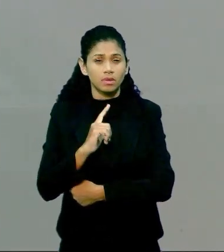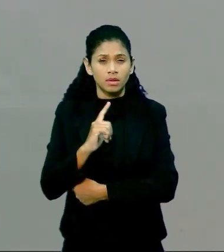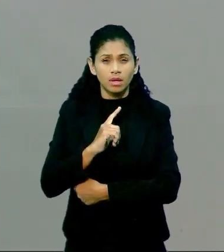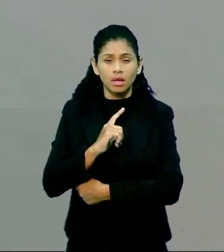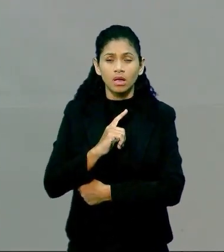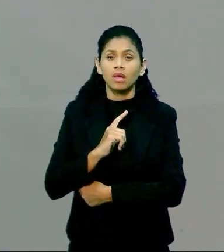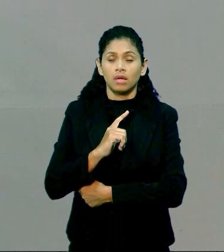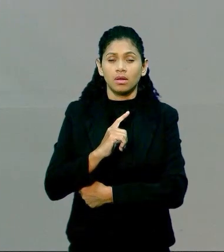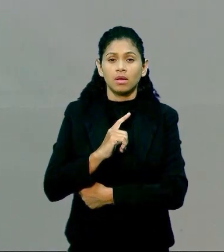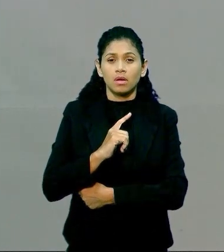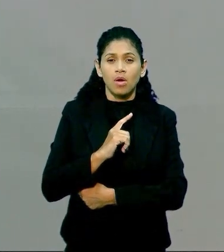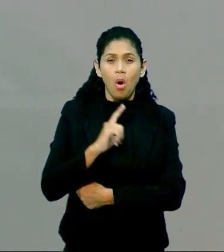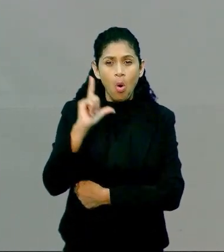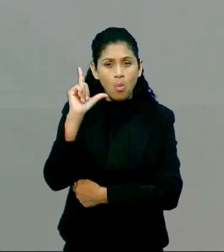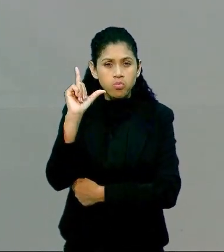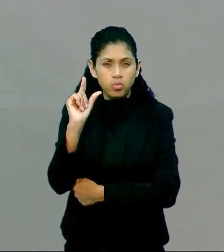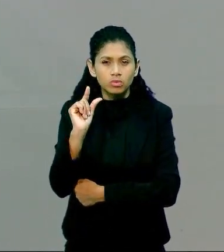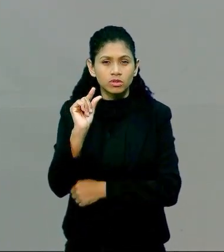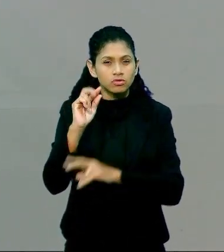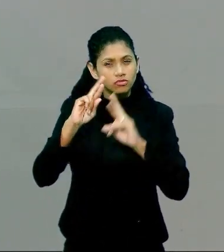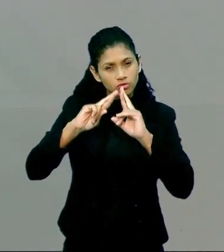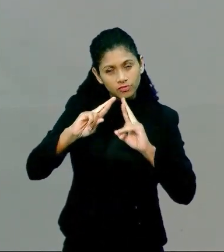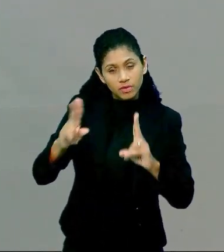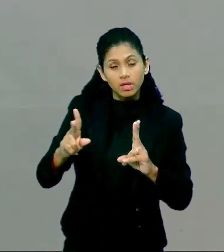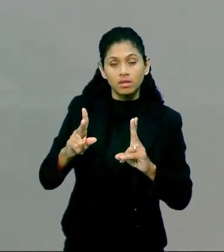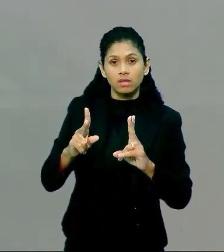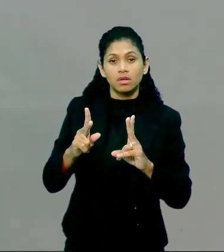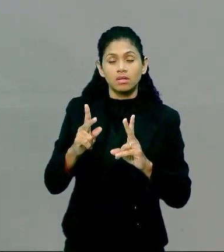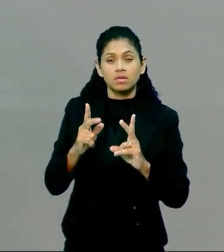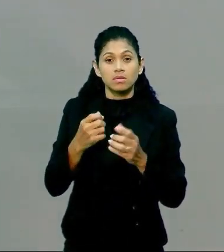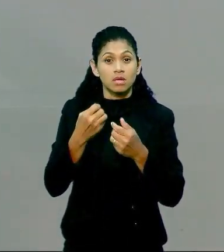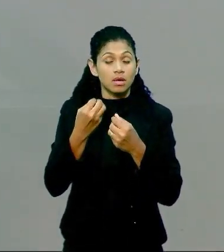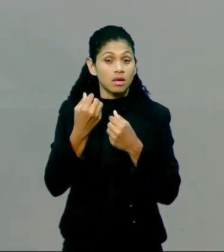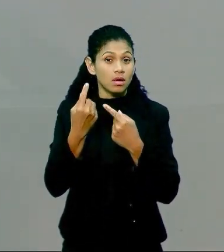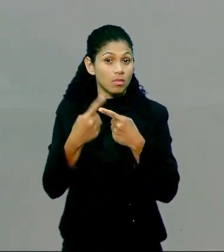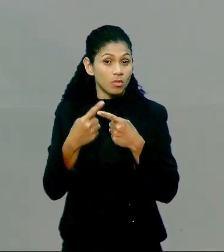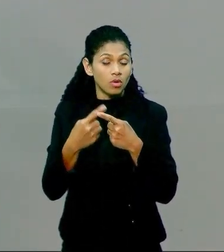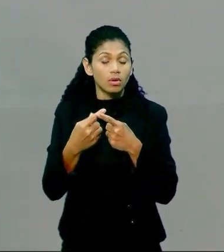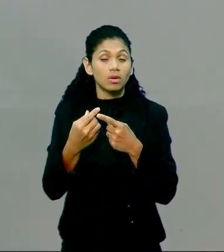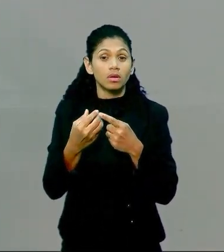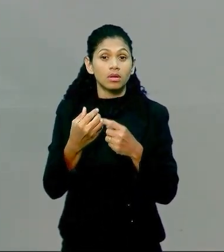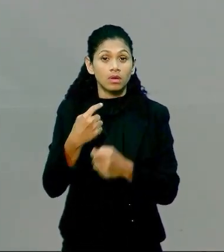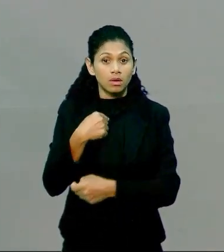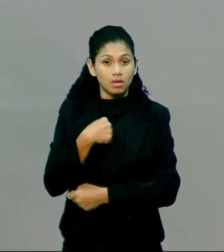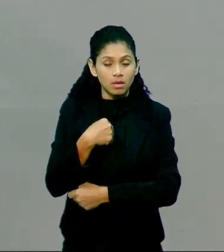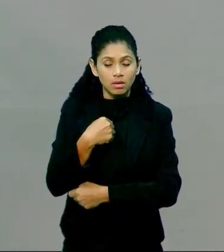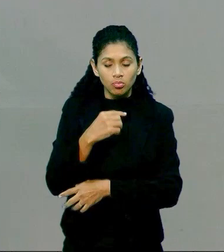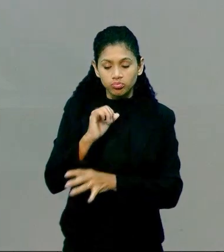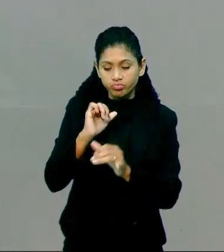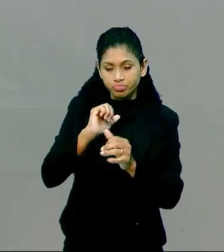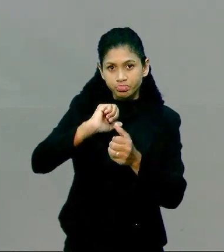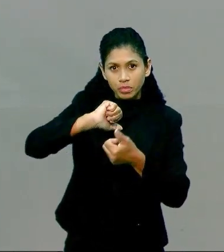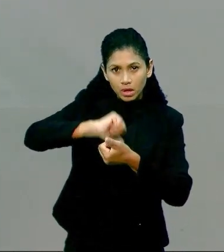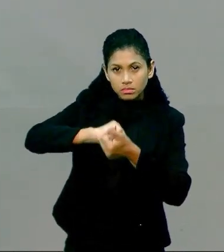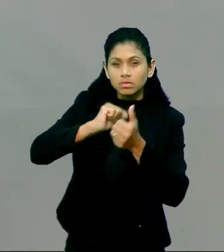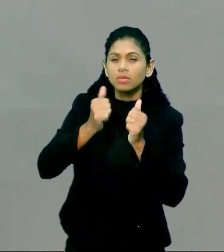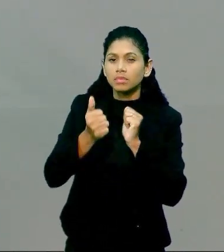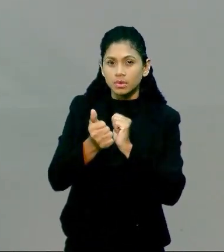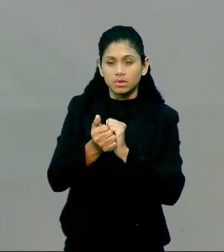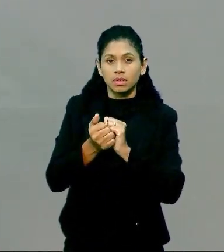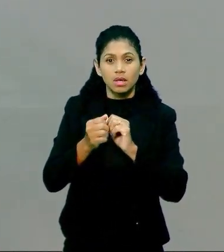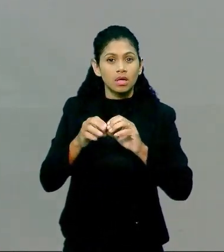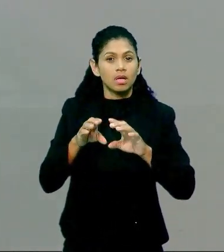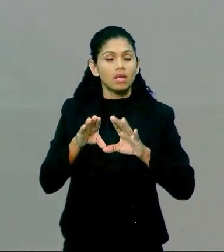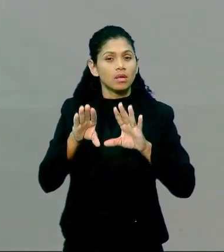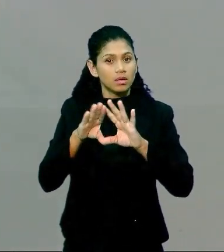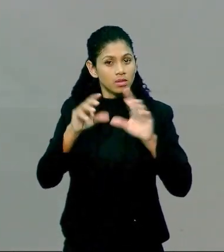uma adaptada aí para poder caber no slide, tá? Porque a tabela, como está no livro de vocês, ela não cabia, né? Ela extrapolava